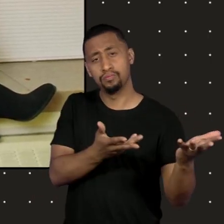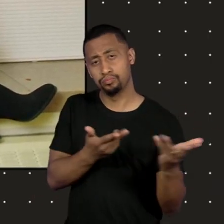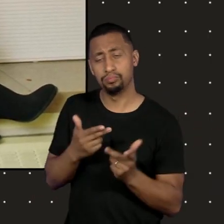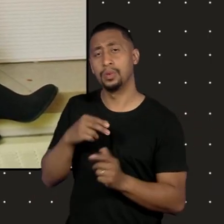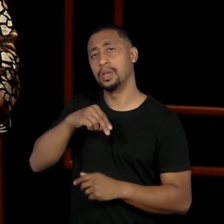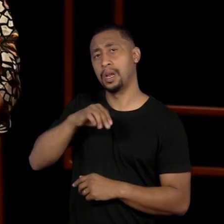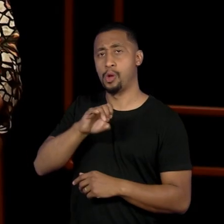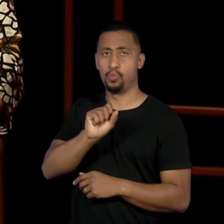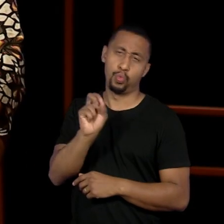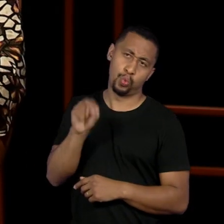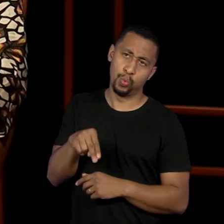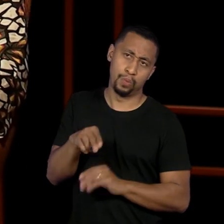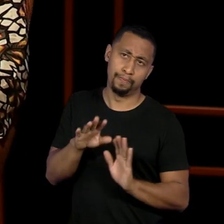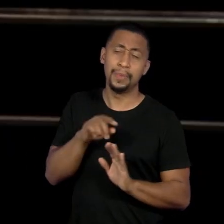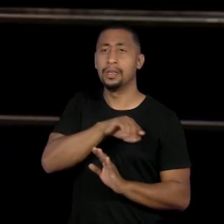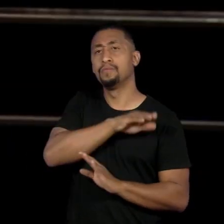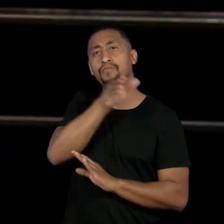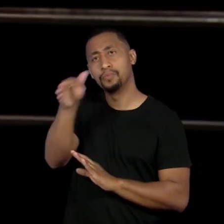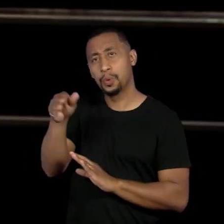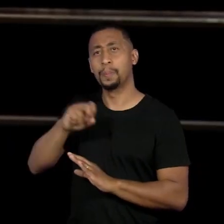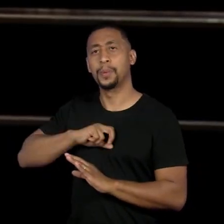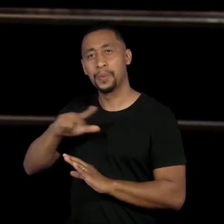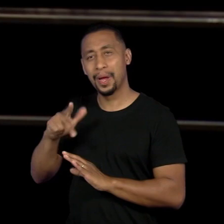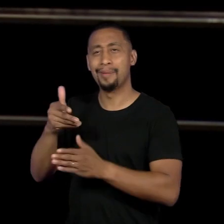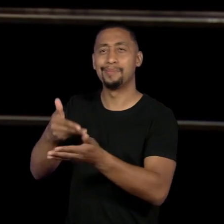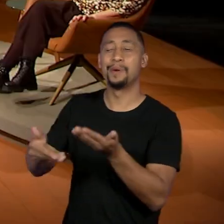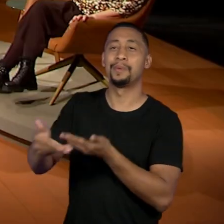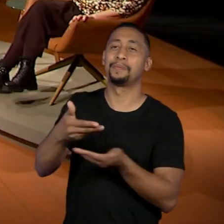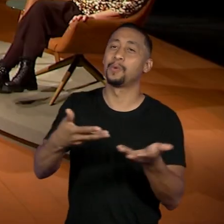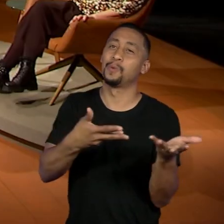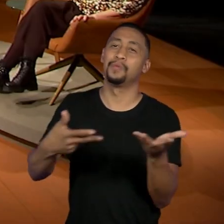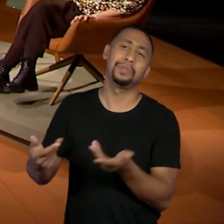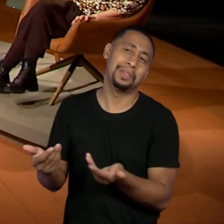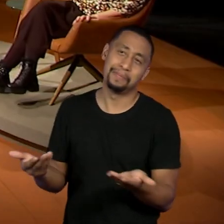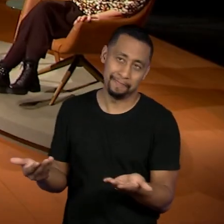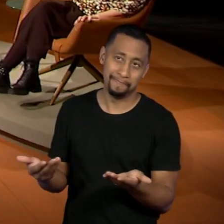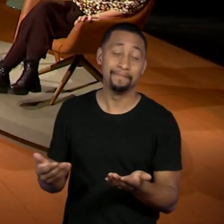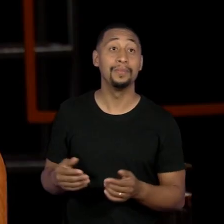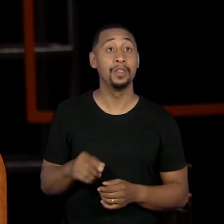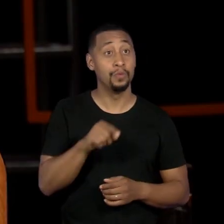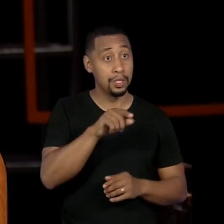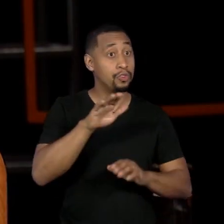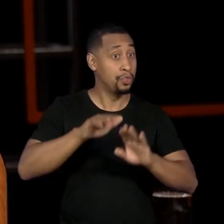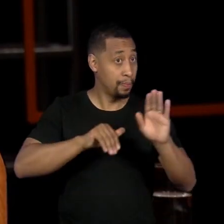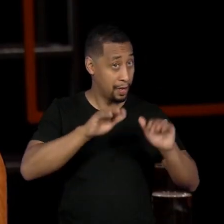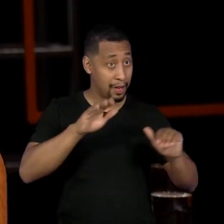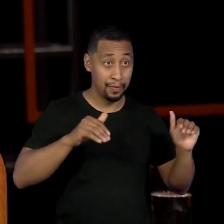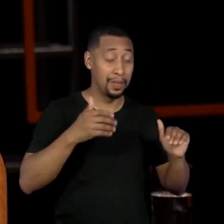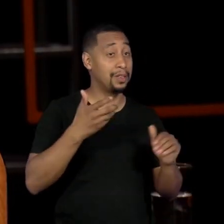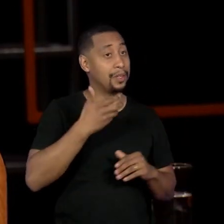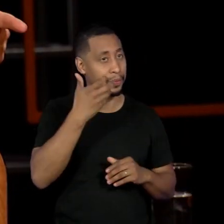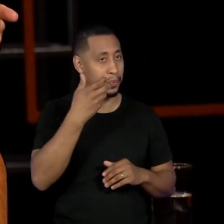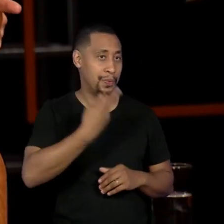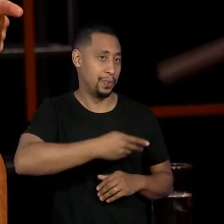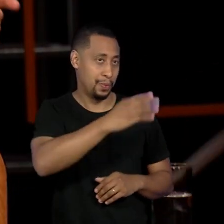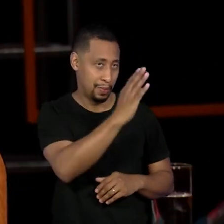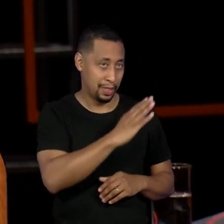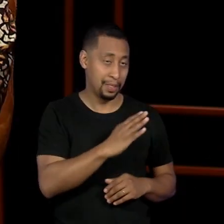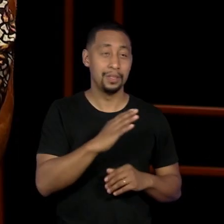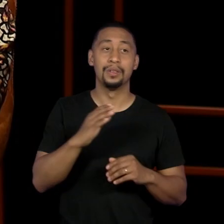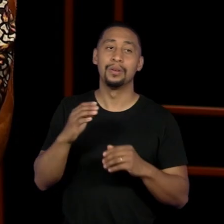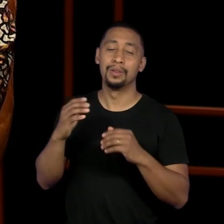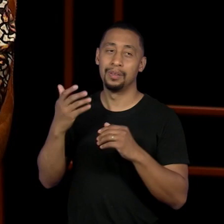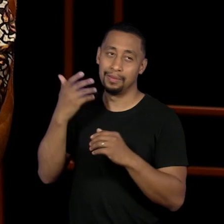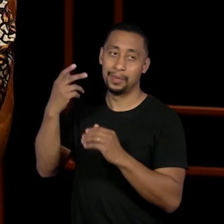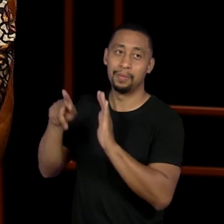vezes a Portugal, foram 14 programas, e ele era meu convidado. Agora, você reunia cantores brasileiros, músicos brasileiros e músicos